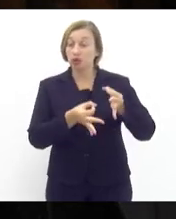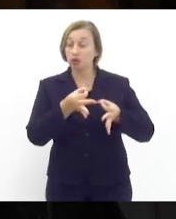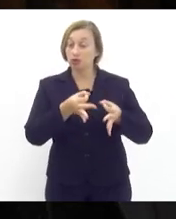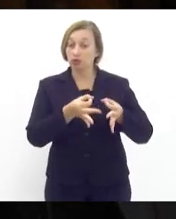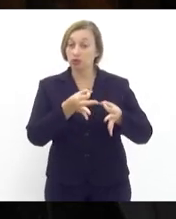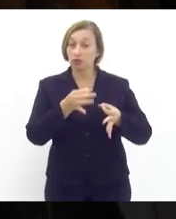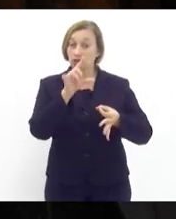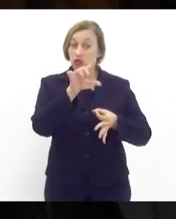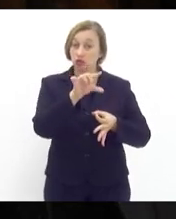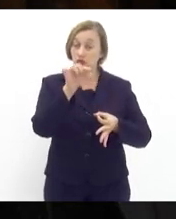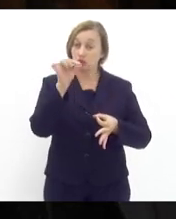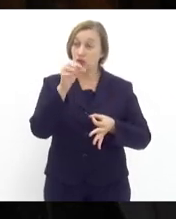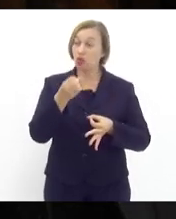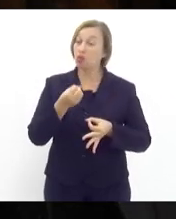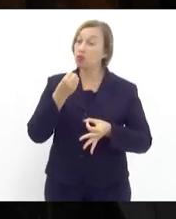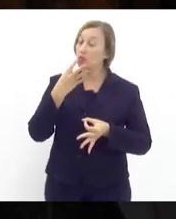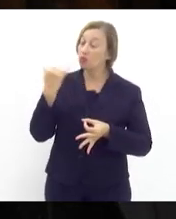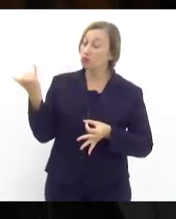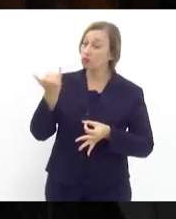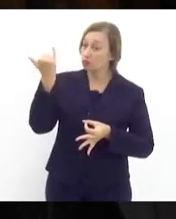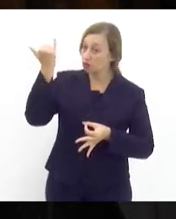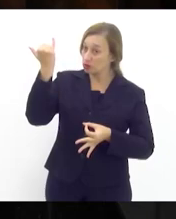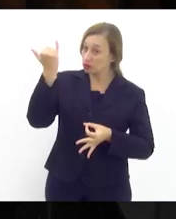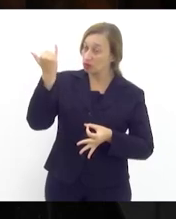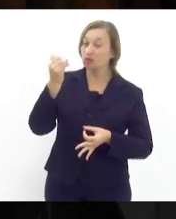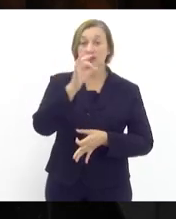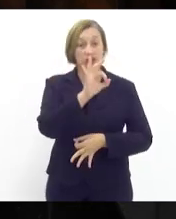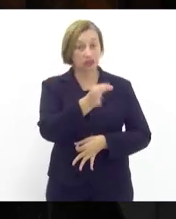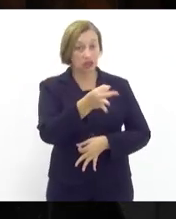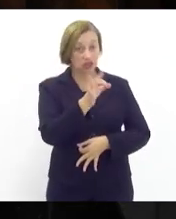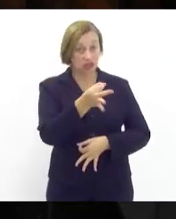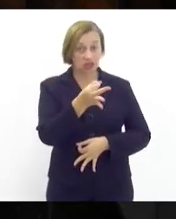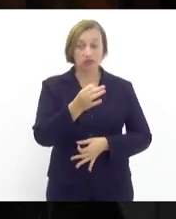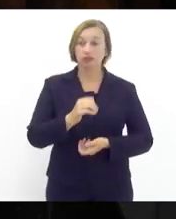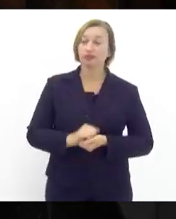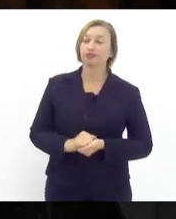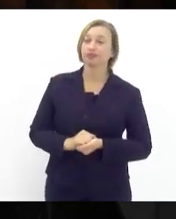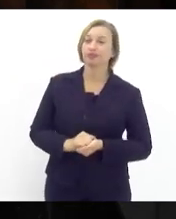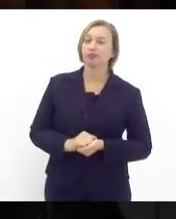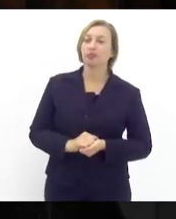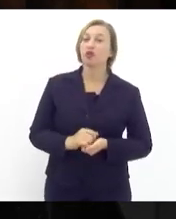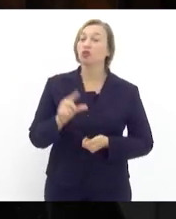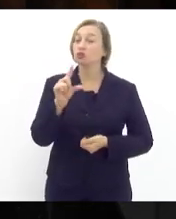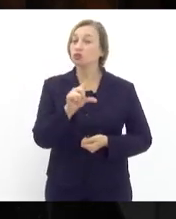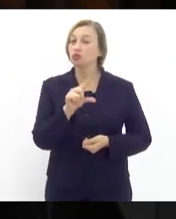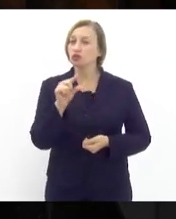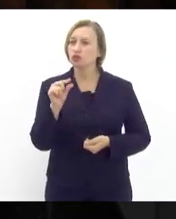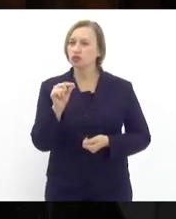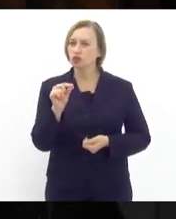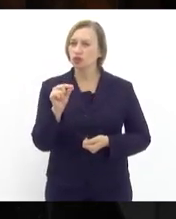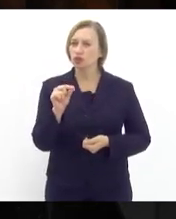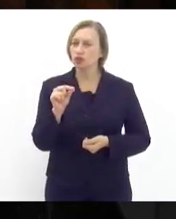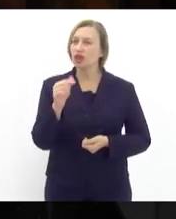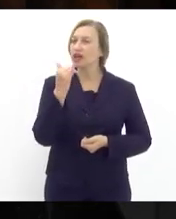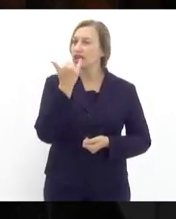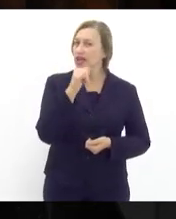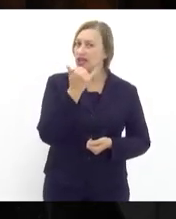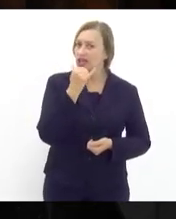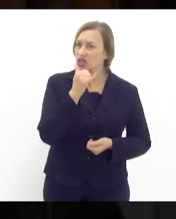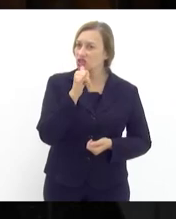bem essencial tem razão Supremo Tribunal Federal quando decidiu que a